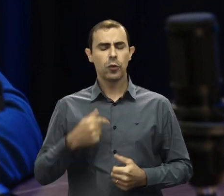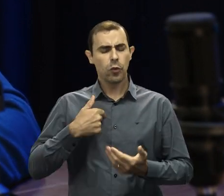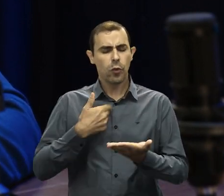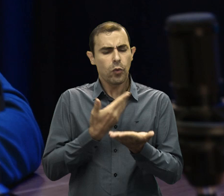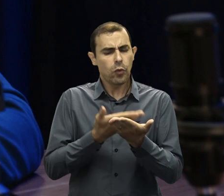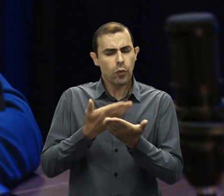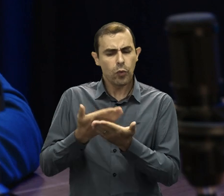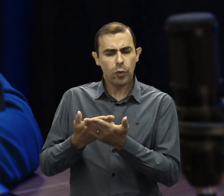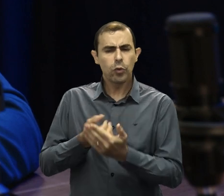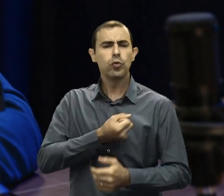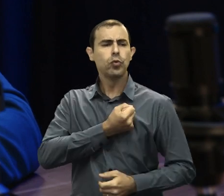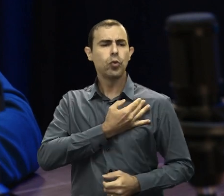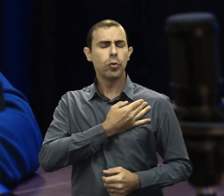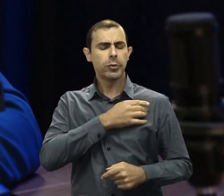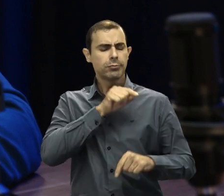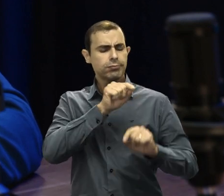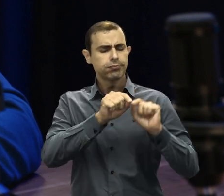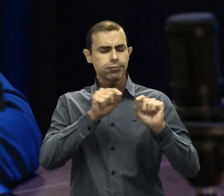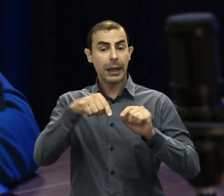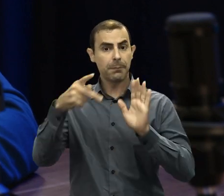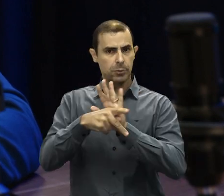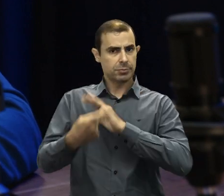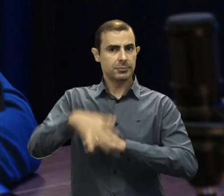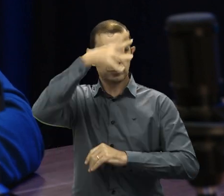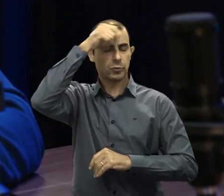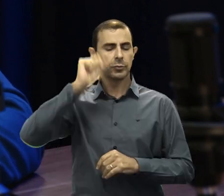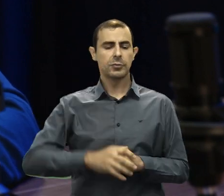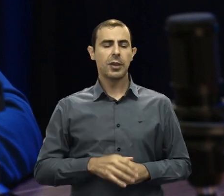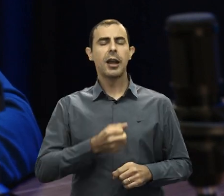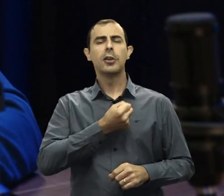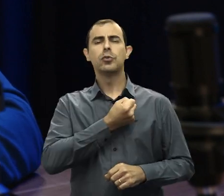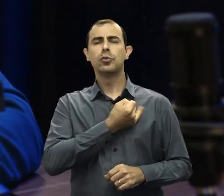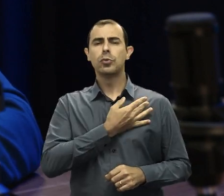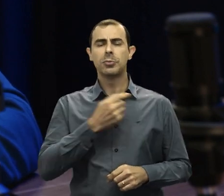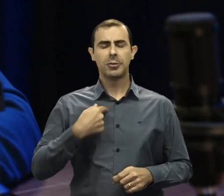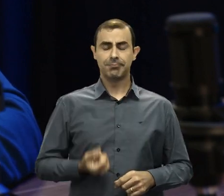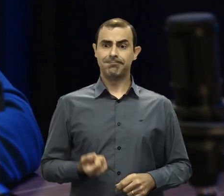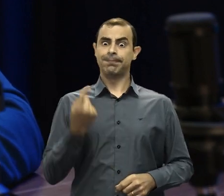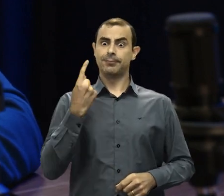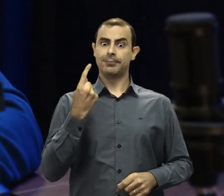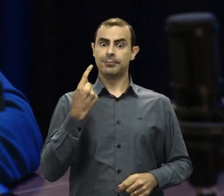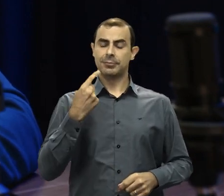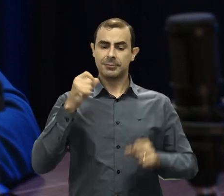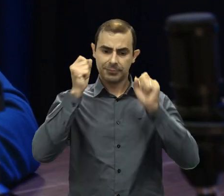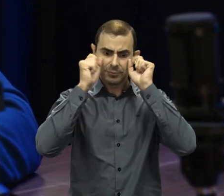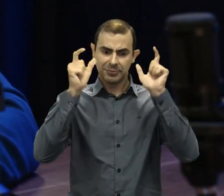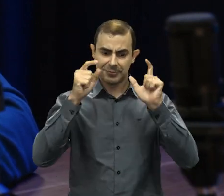alguns números aqui do nosso estado e um dos números que me chamou muita atenção